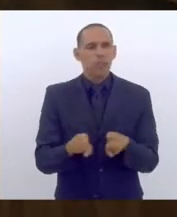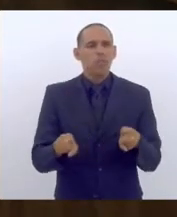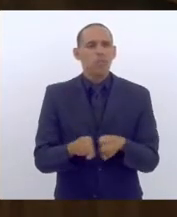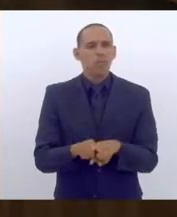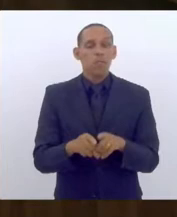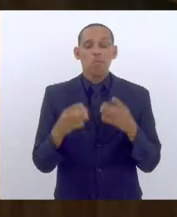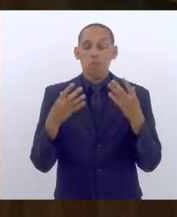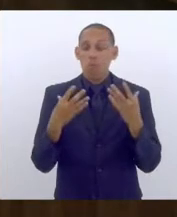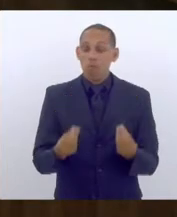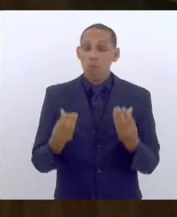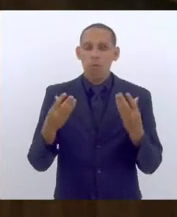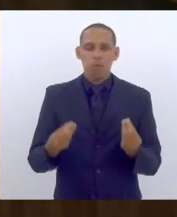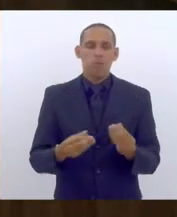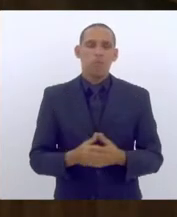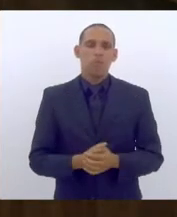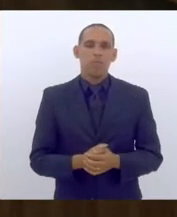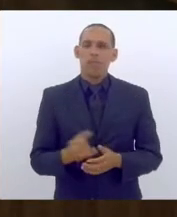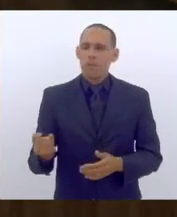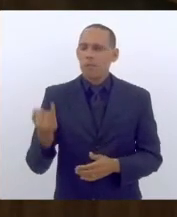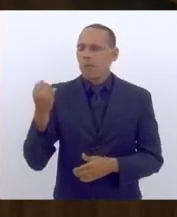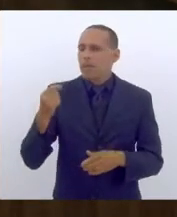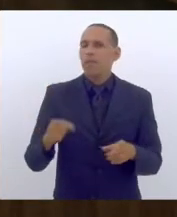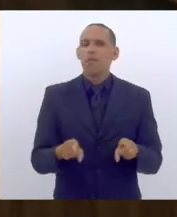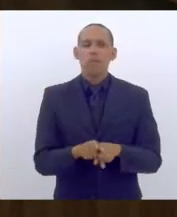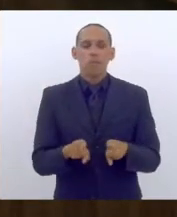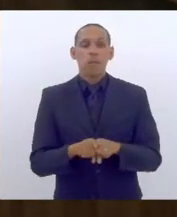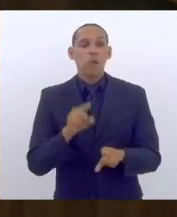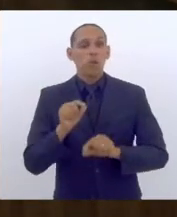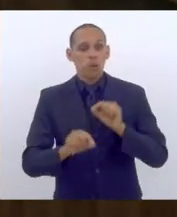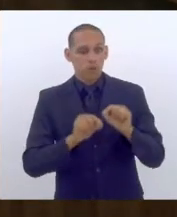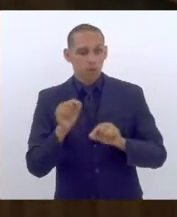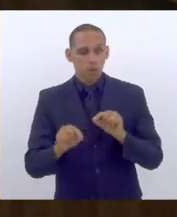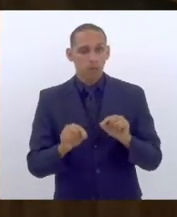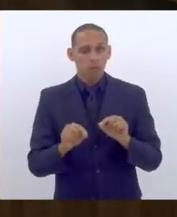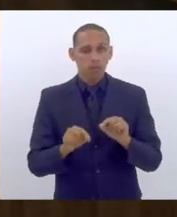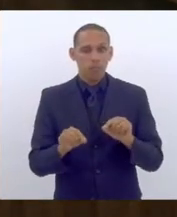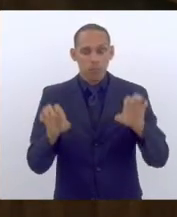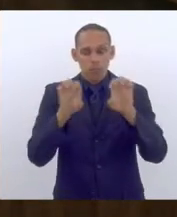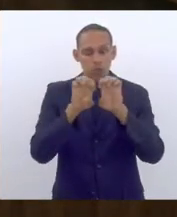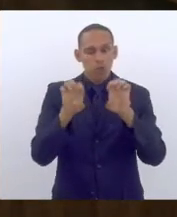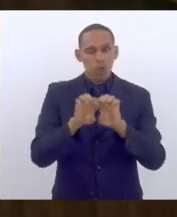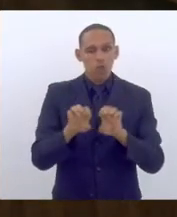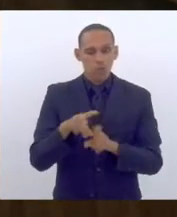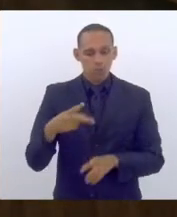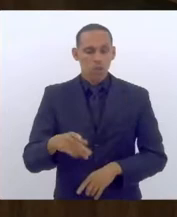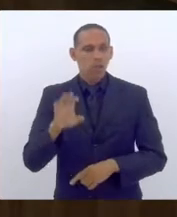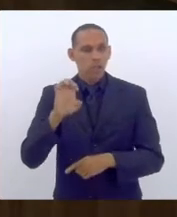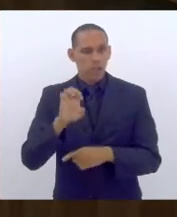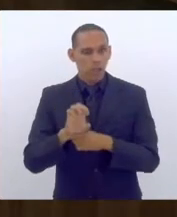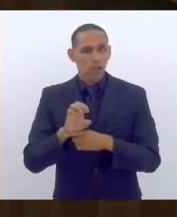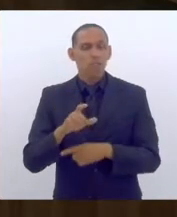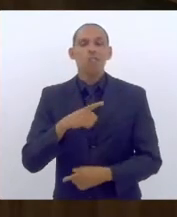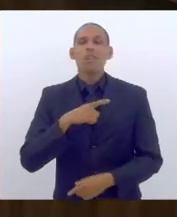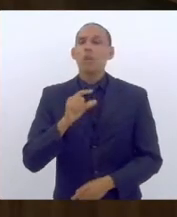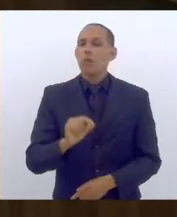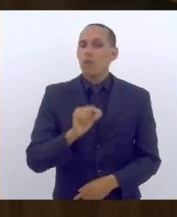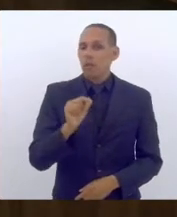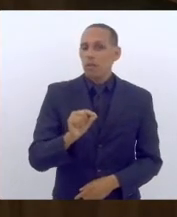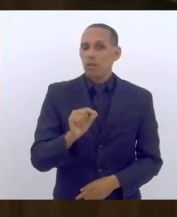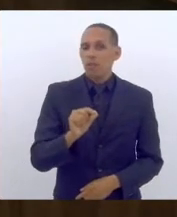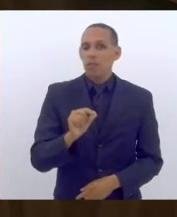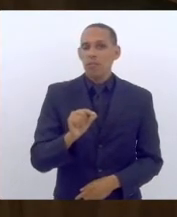nessa questão é fundamental que na estrutura do estado haja exatamente